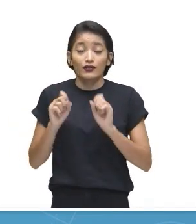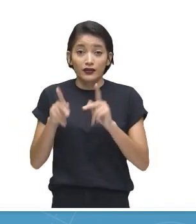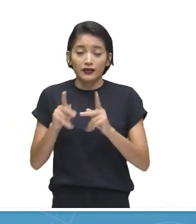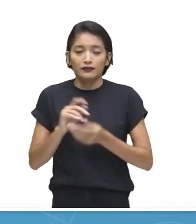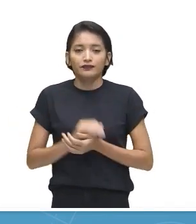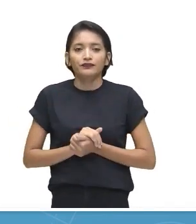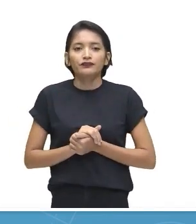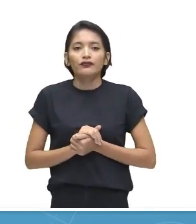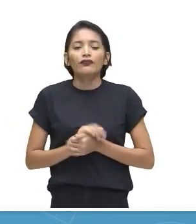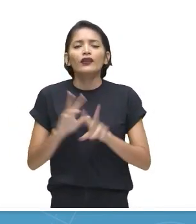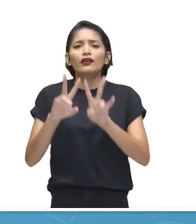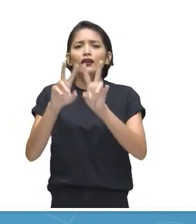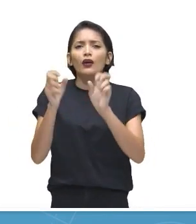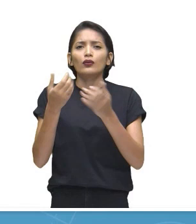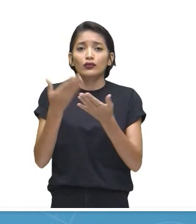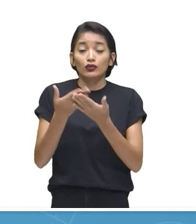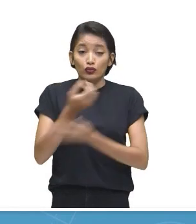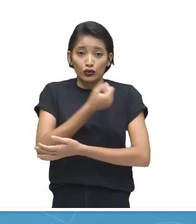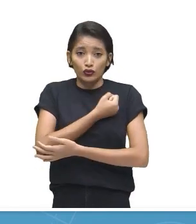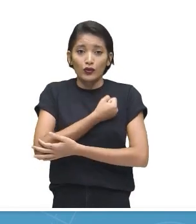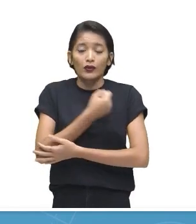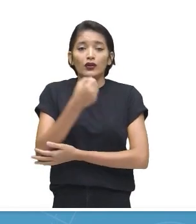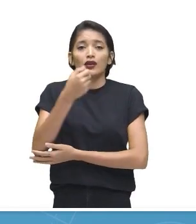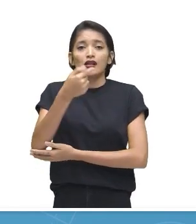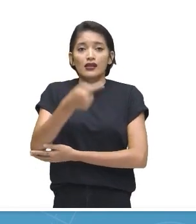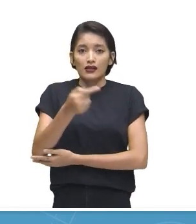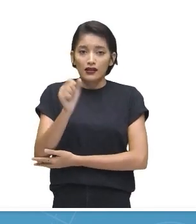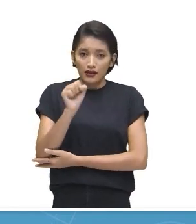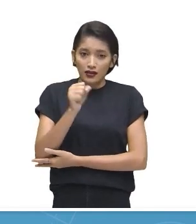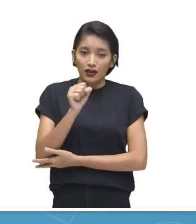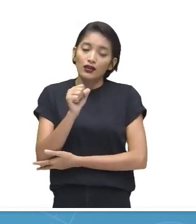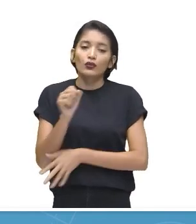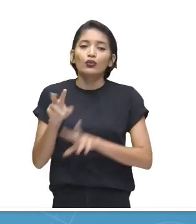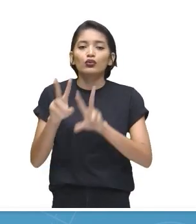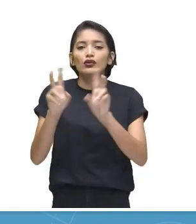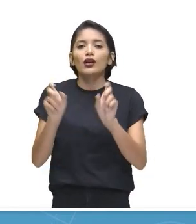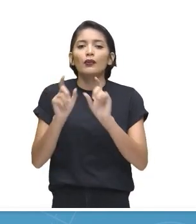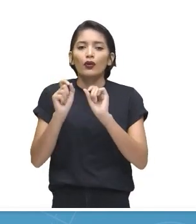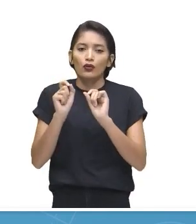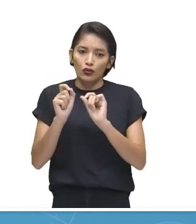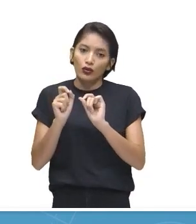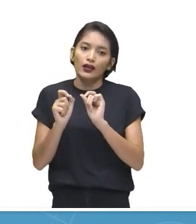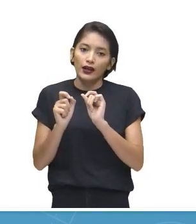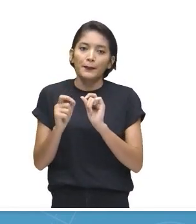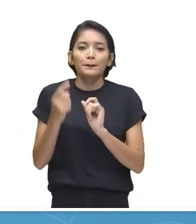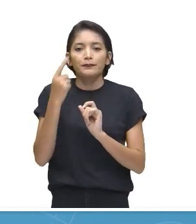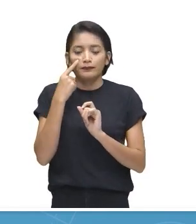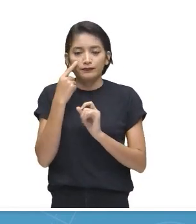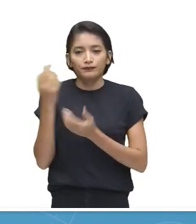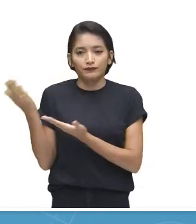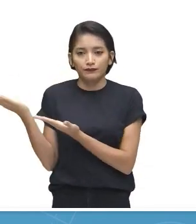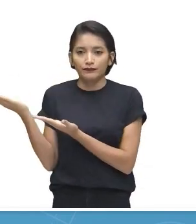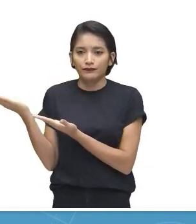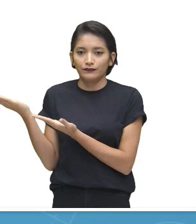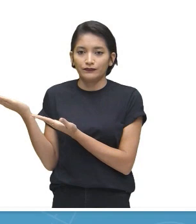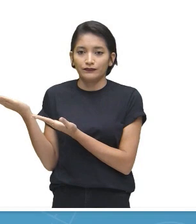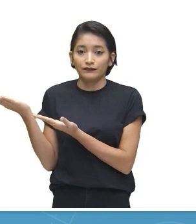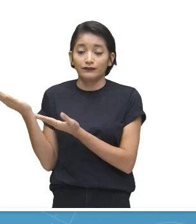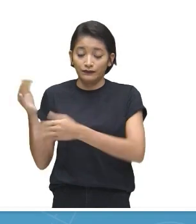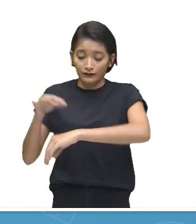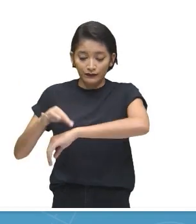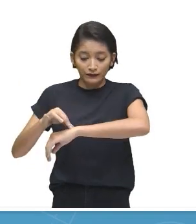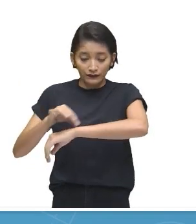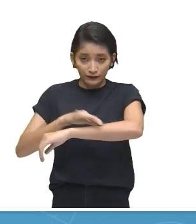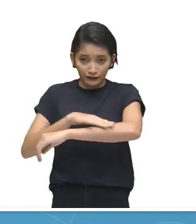nossa aula de hoje, né, a nossa aula 78 aí de Ciências, tem como conteúdo aí revestimento do corpo, a pele. Então a gente